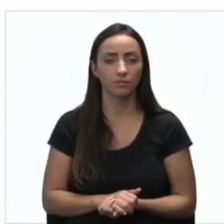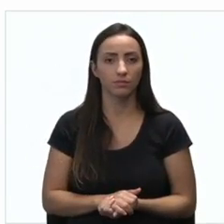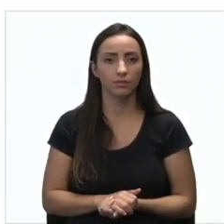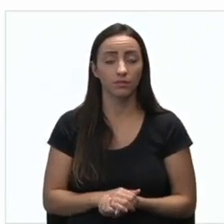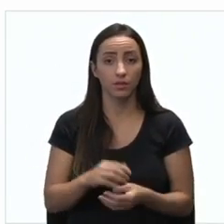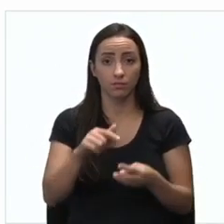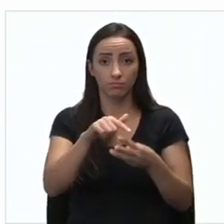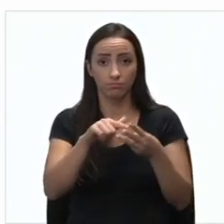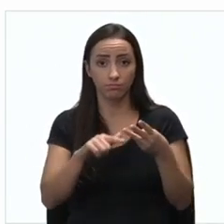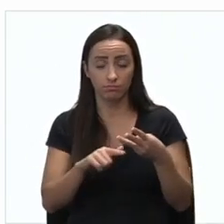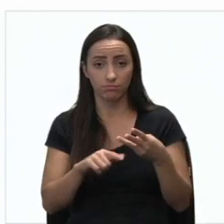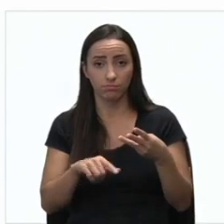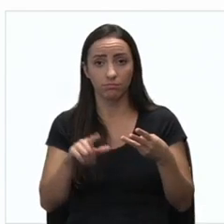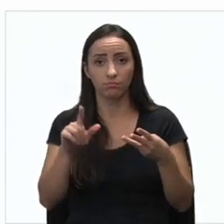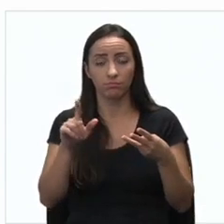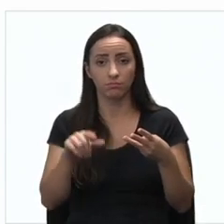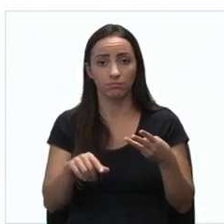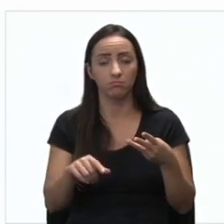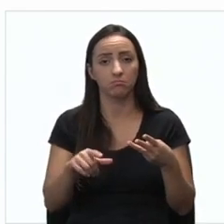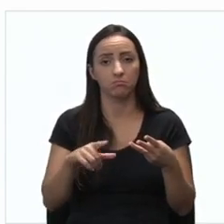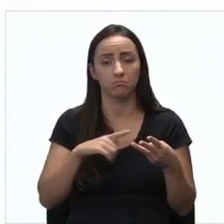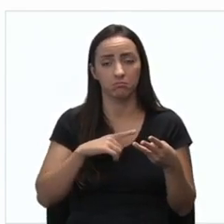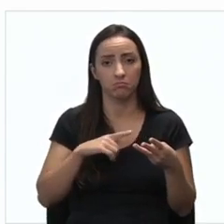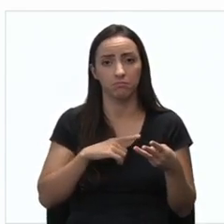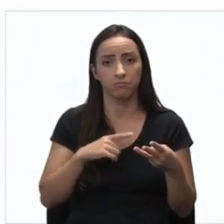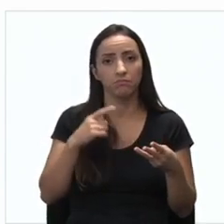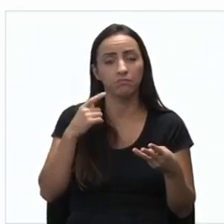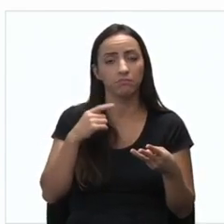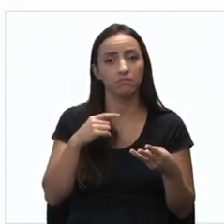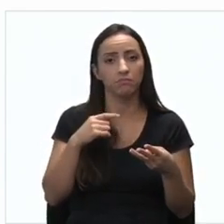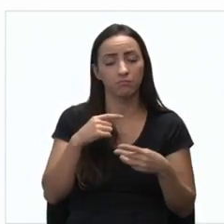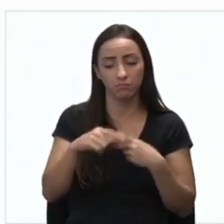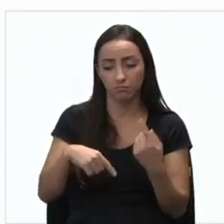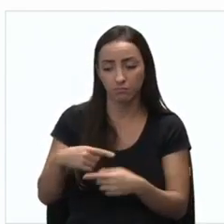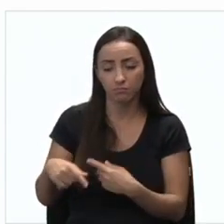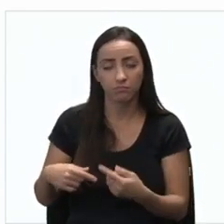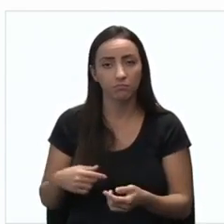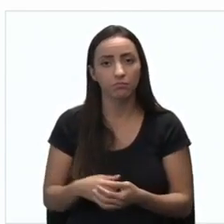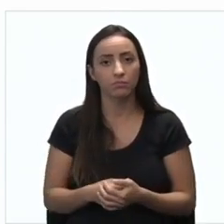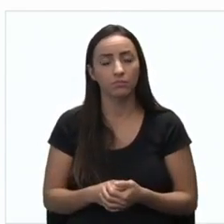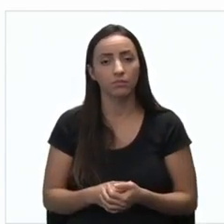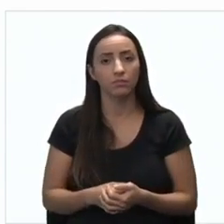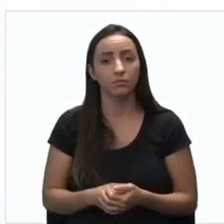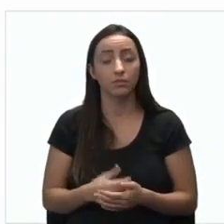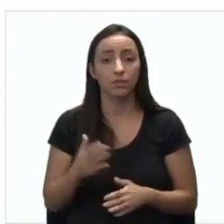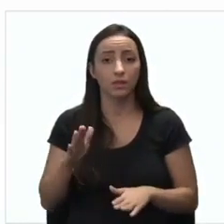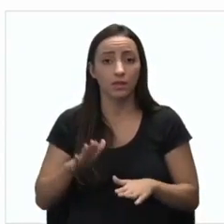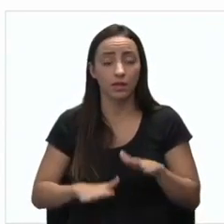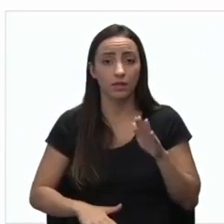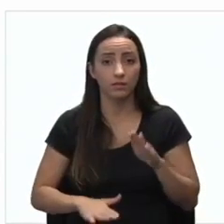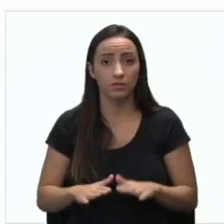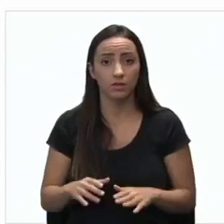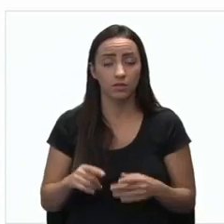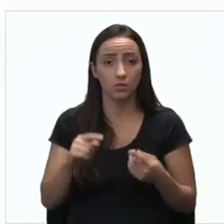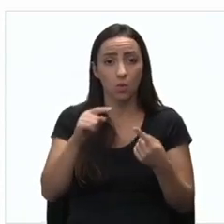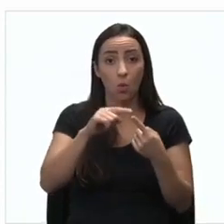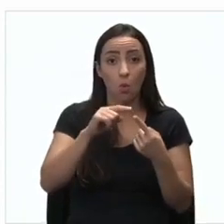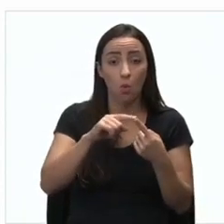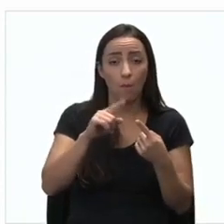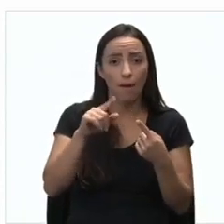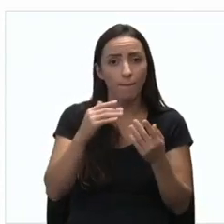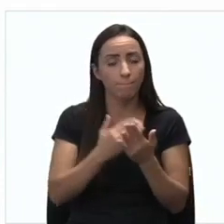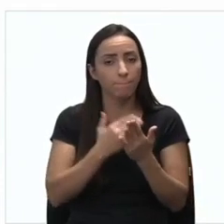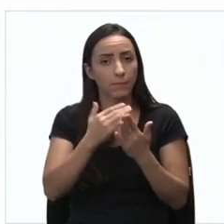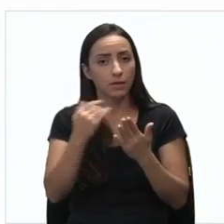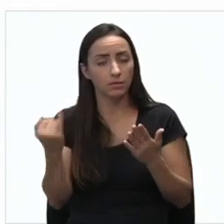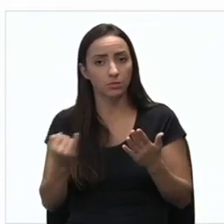as três esferas estão presentes aí em interação e muitas vezes, né, uma delas se